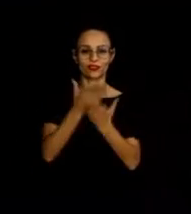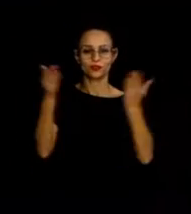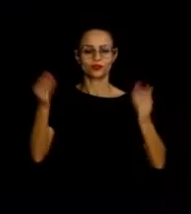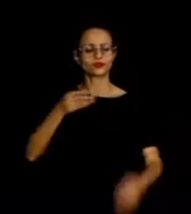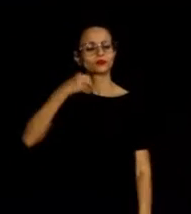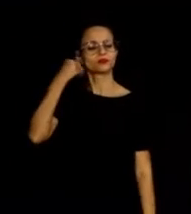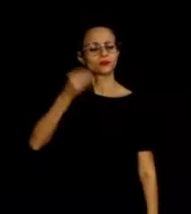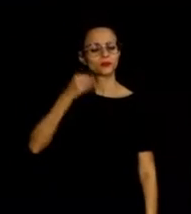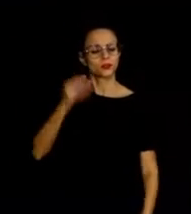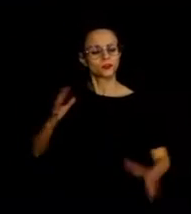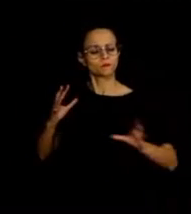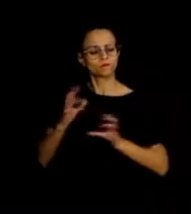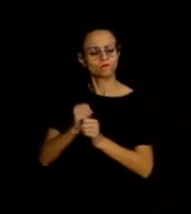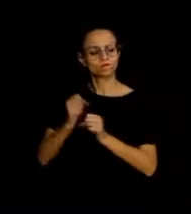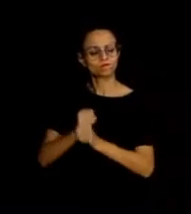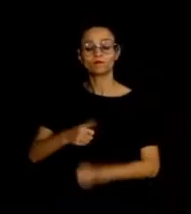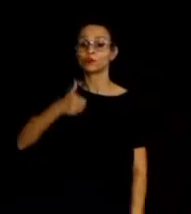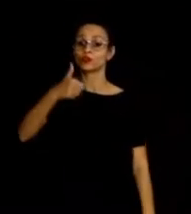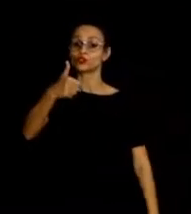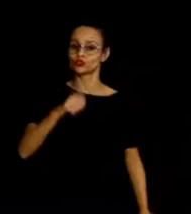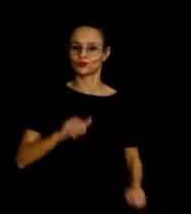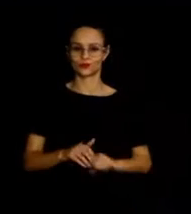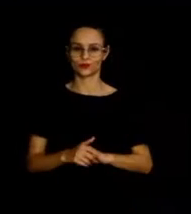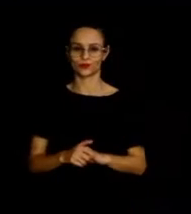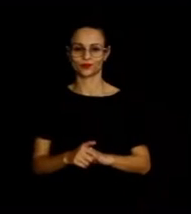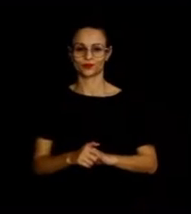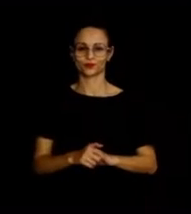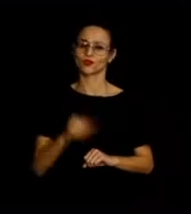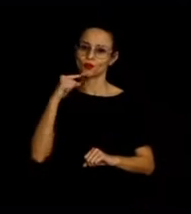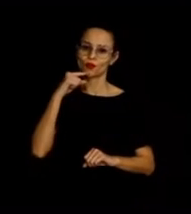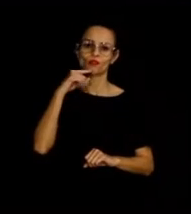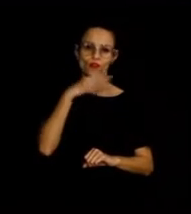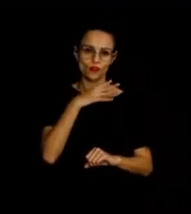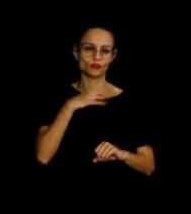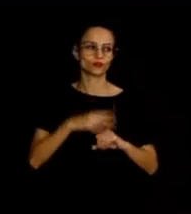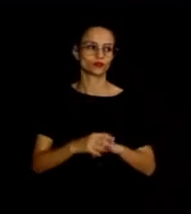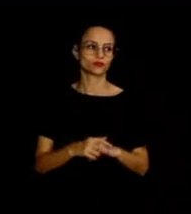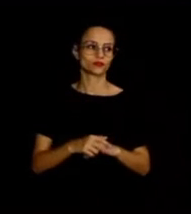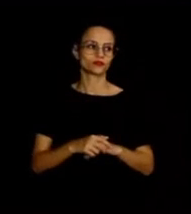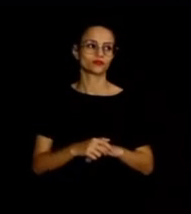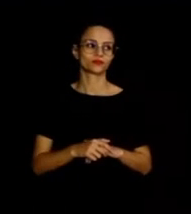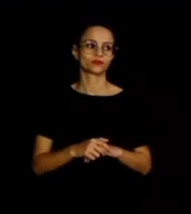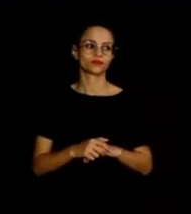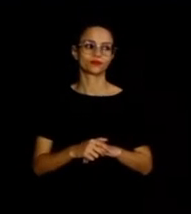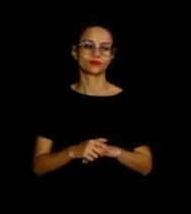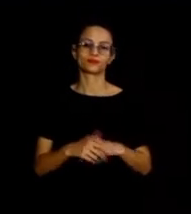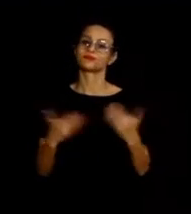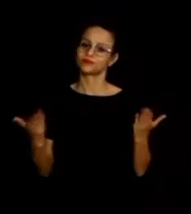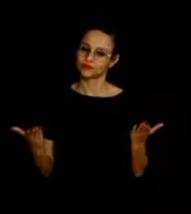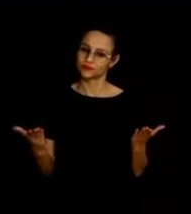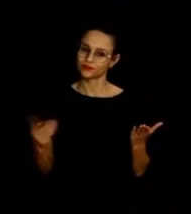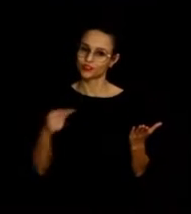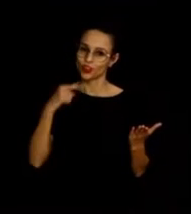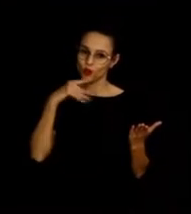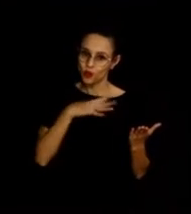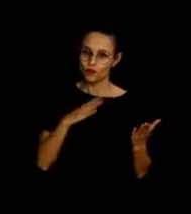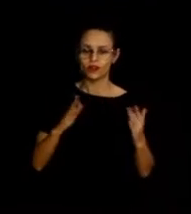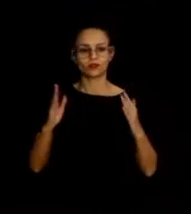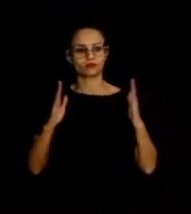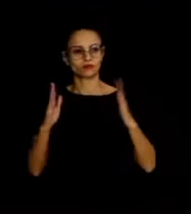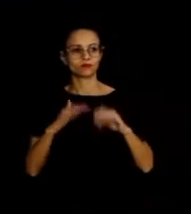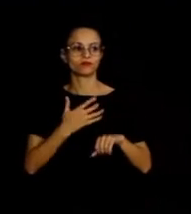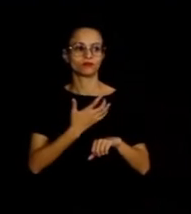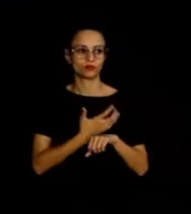tem experiência experiência positiva óbvio né Óbvio Vai chegar um dia numa determinada